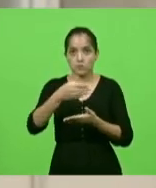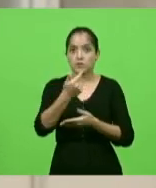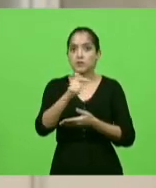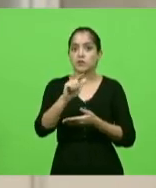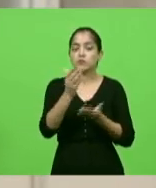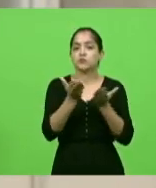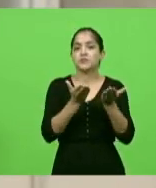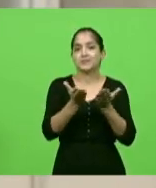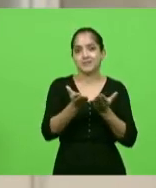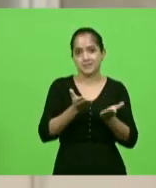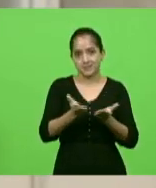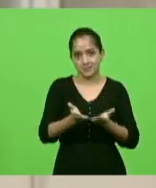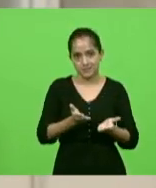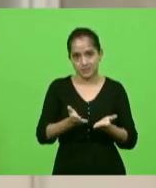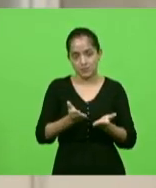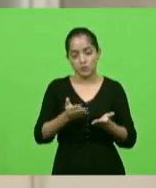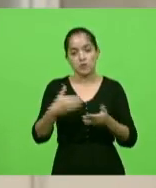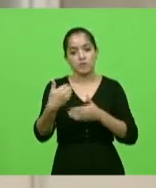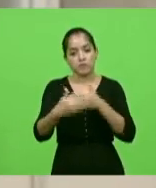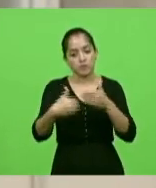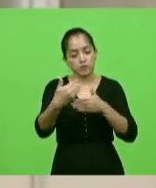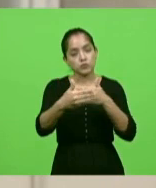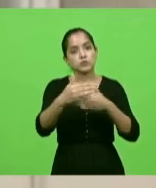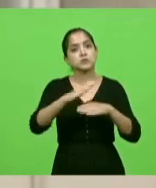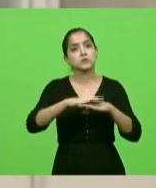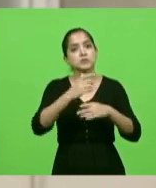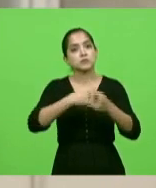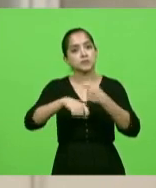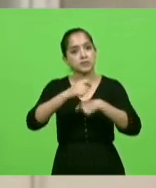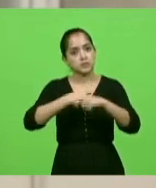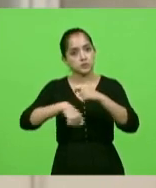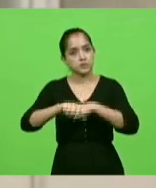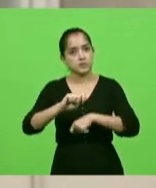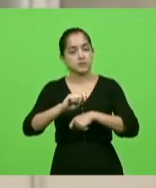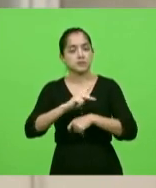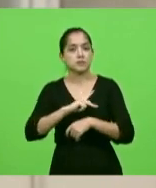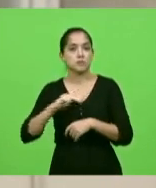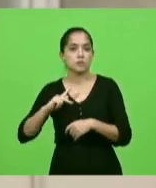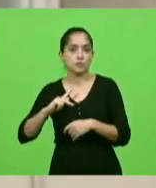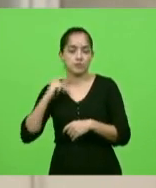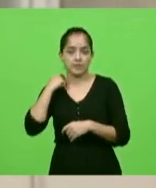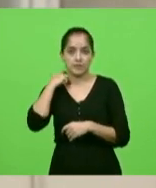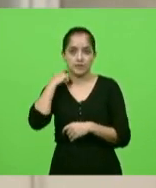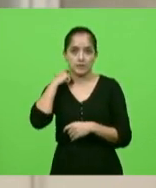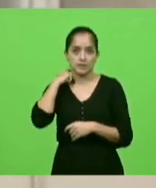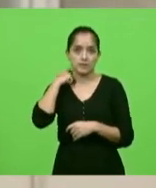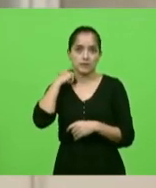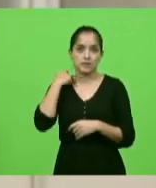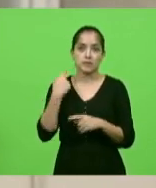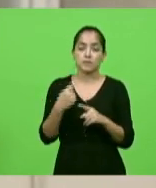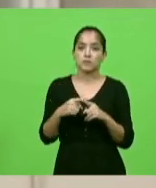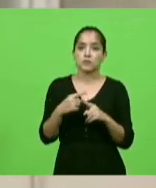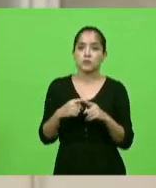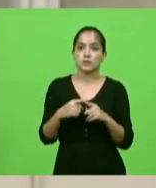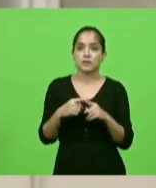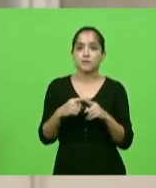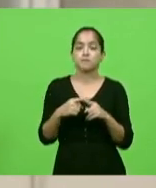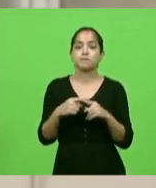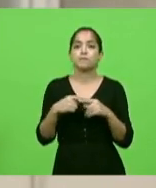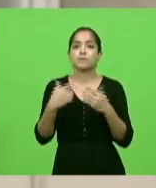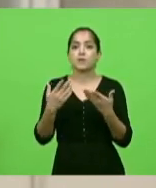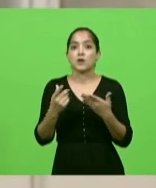licitação no caso foi conduzido pela administração pública sobretudo em razão dos atos